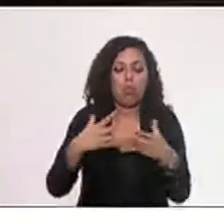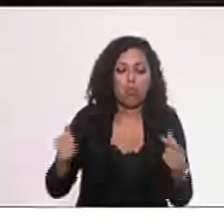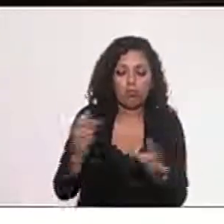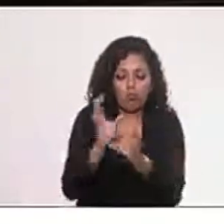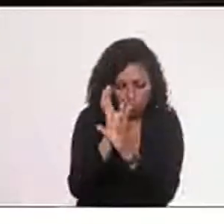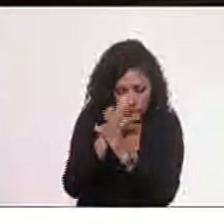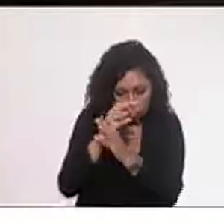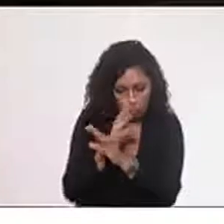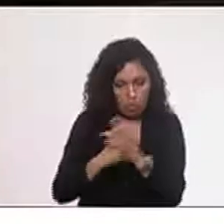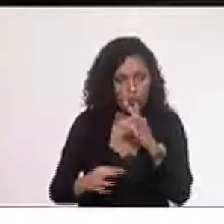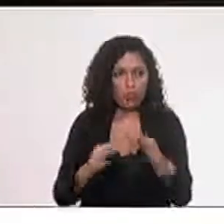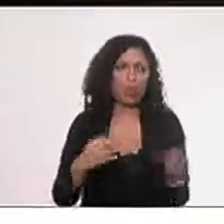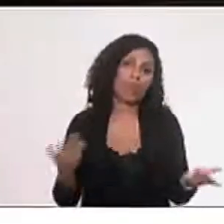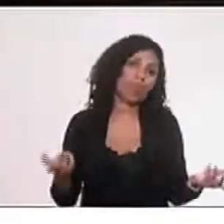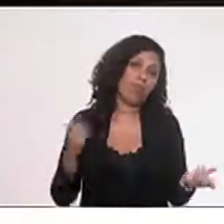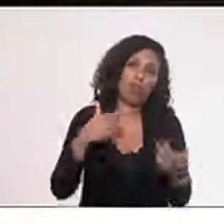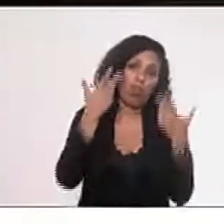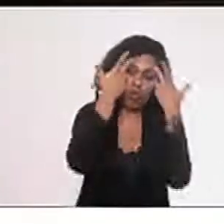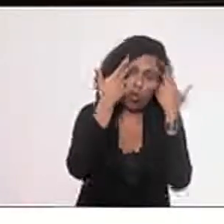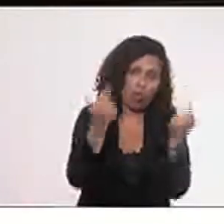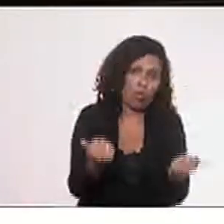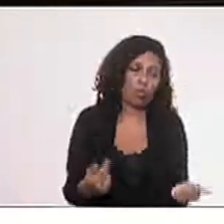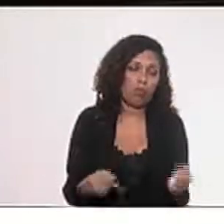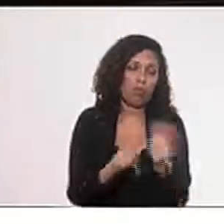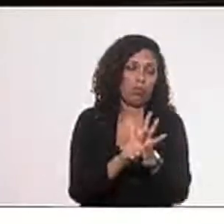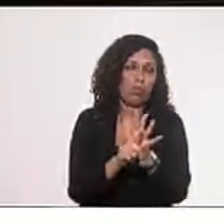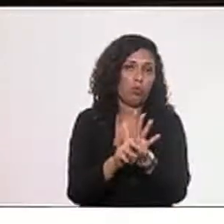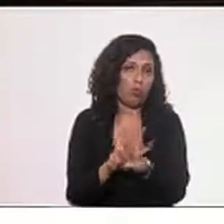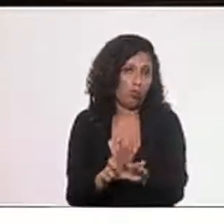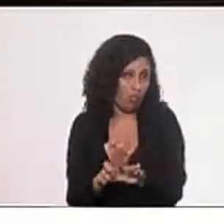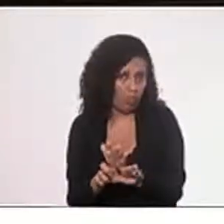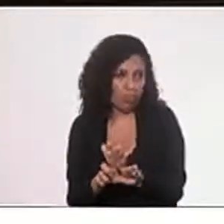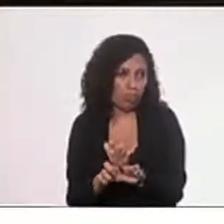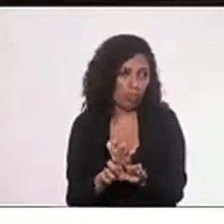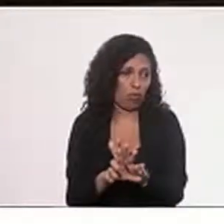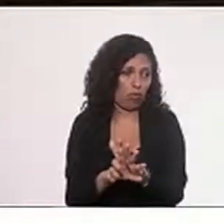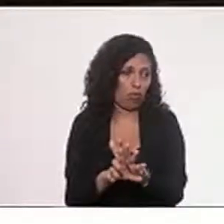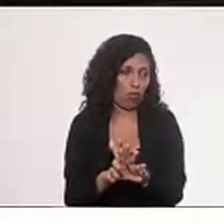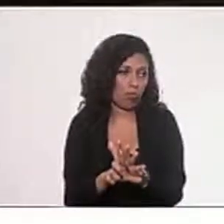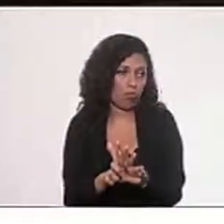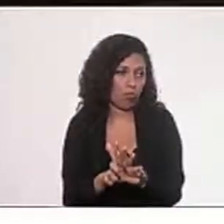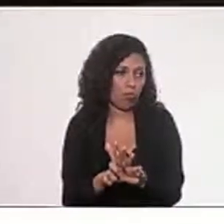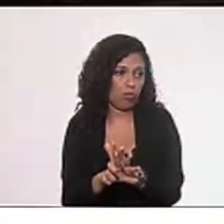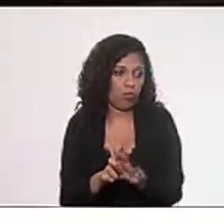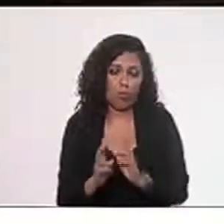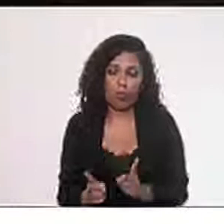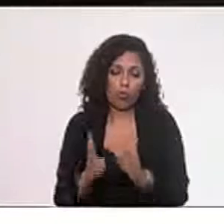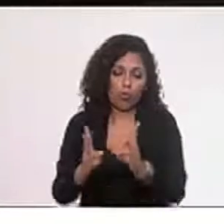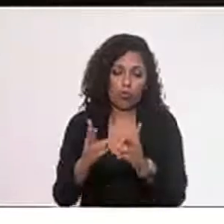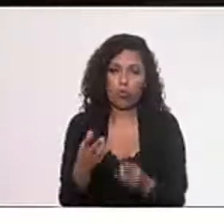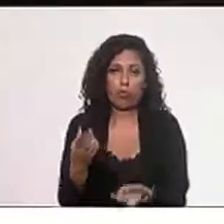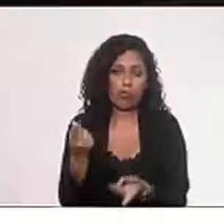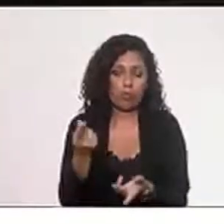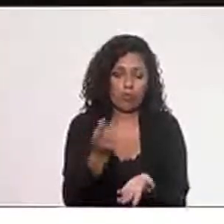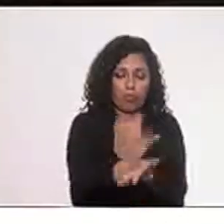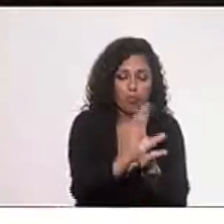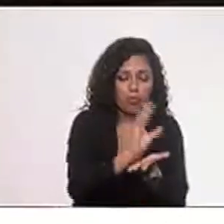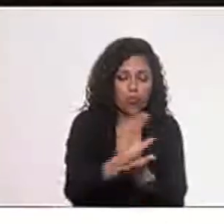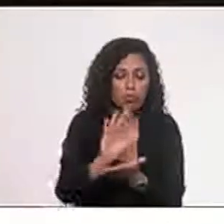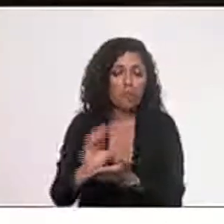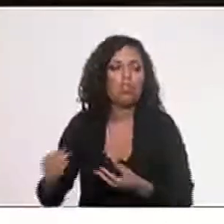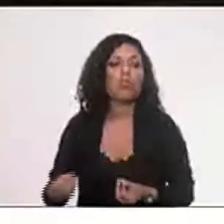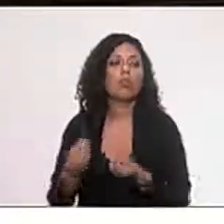claro não faz sentido para esse projeto de país para esse projeto de nação assegurar investimentos ainda que